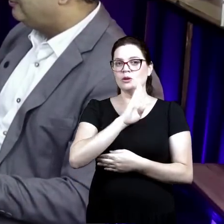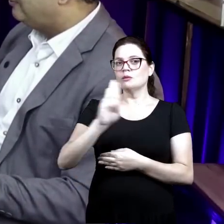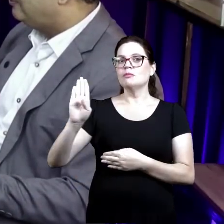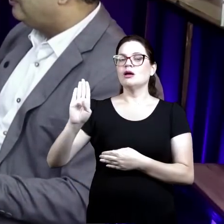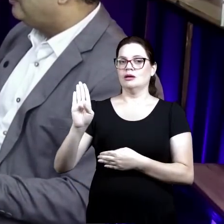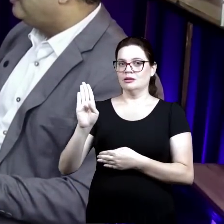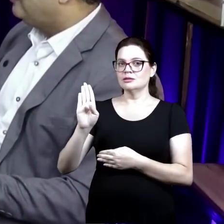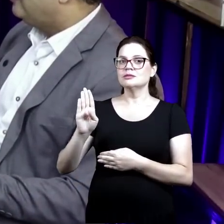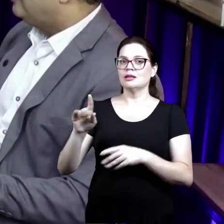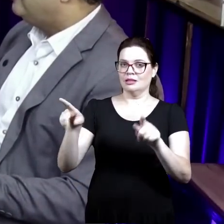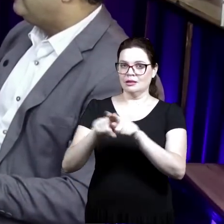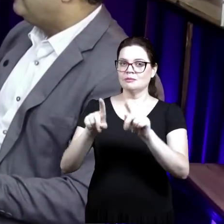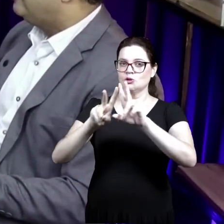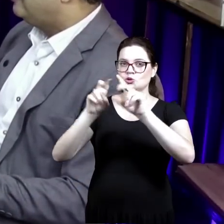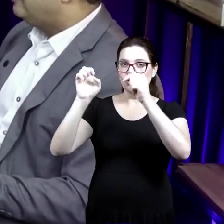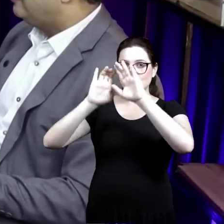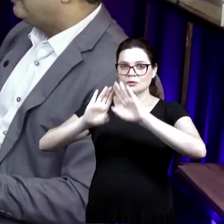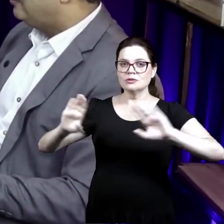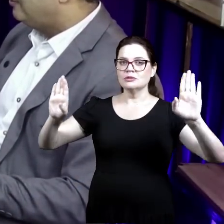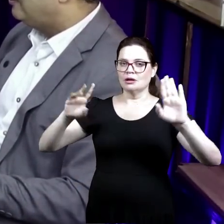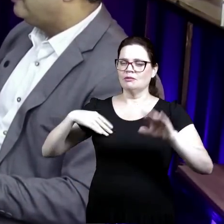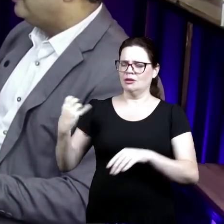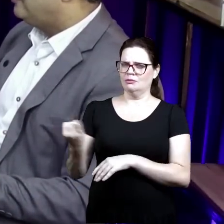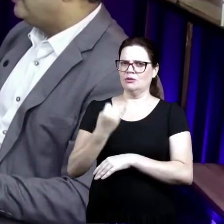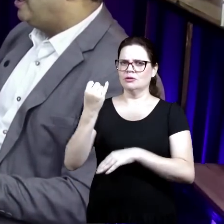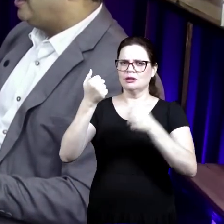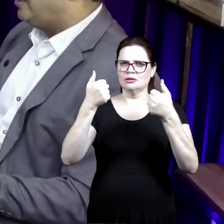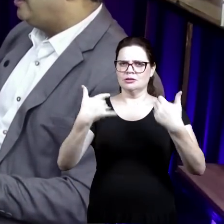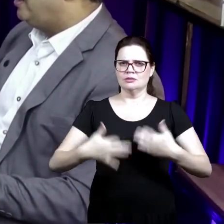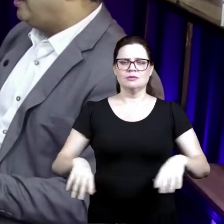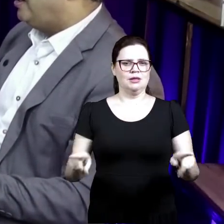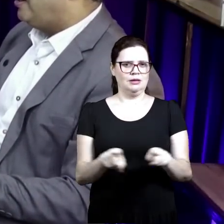em vista uma terra prometida. É muito importante ressaltar isso aí.